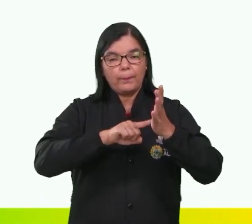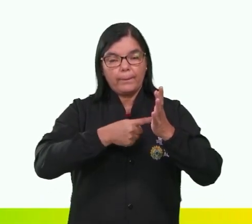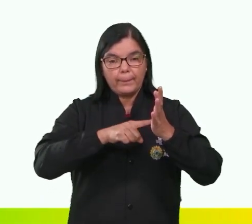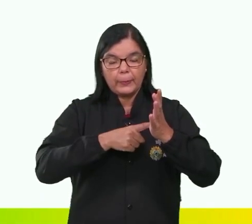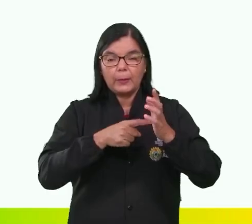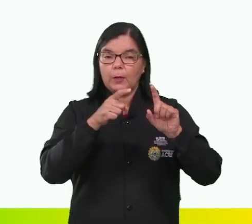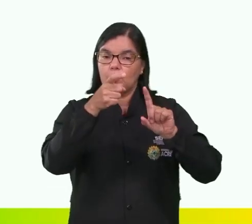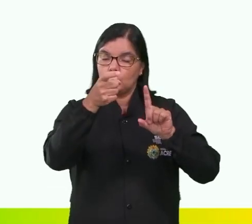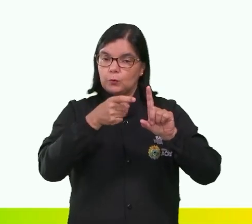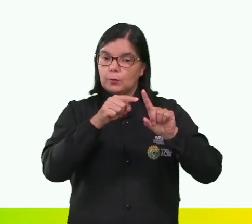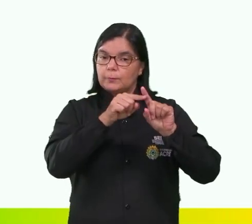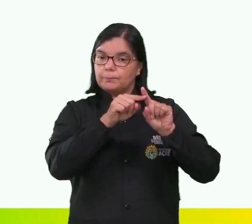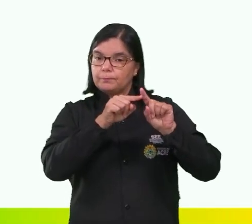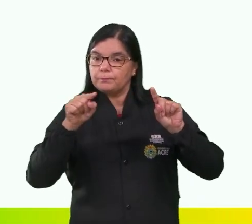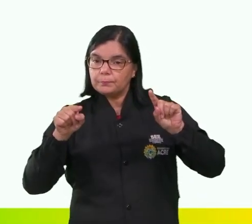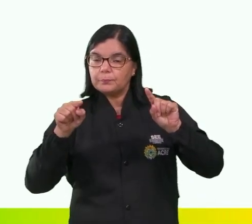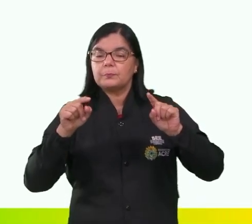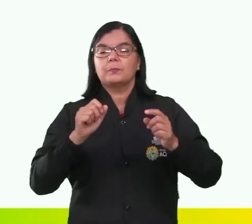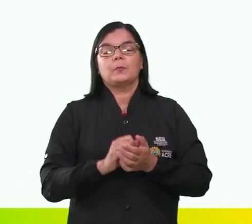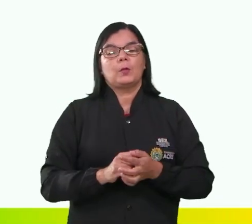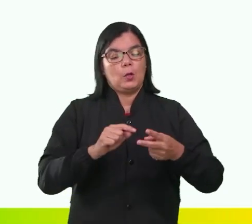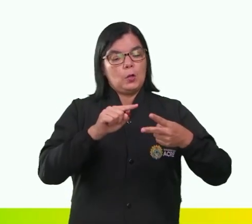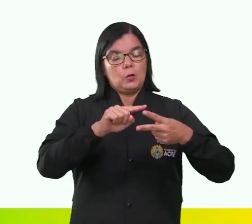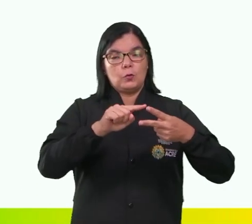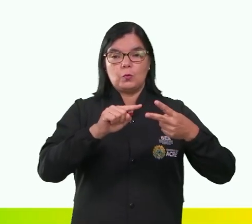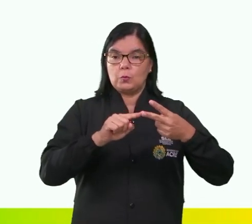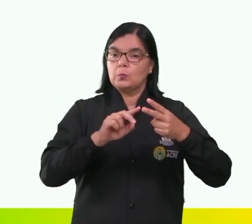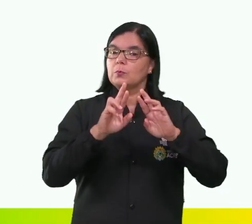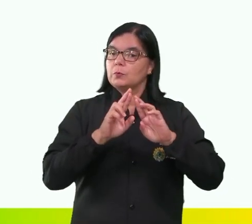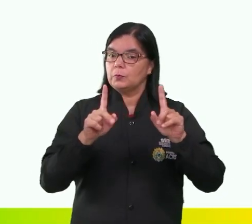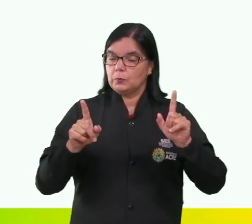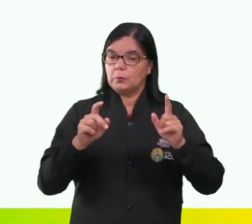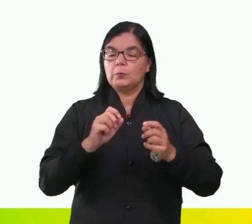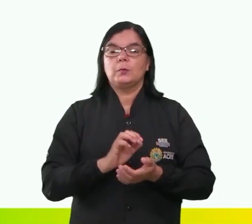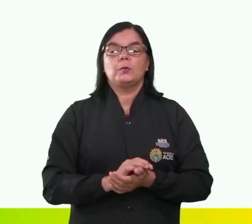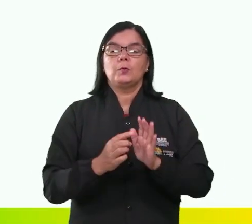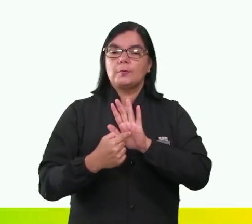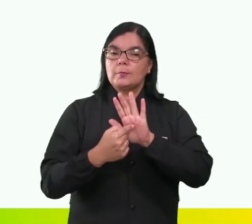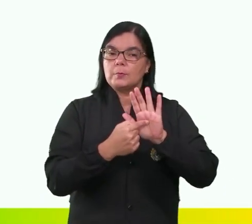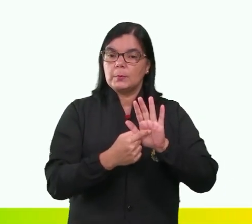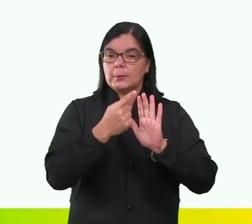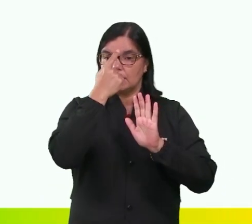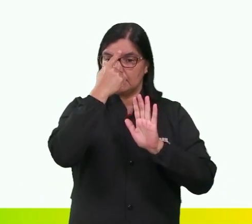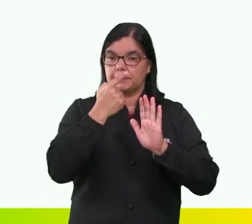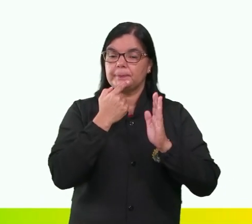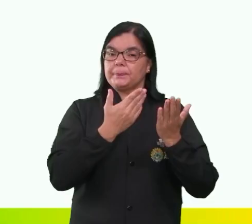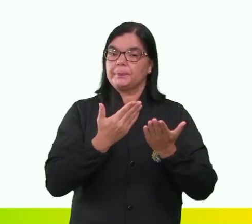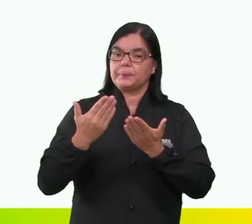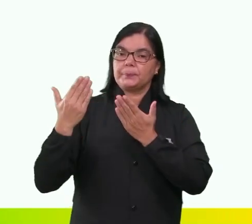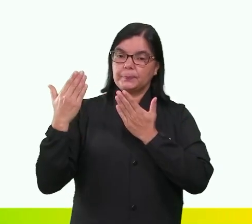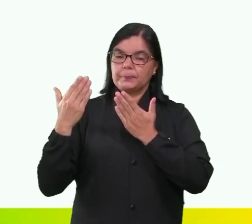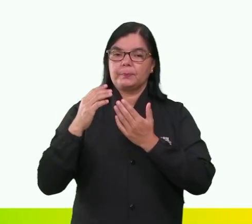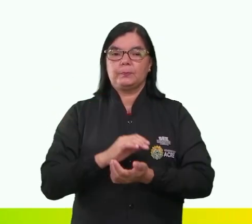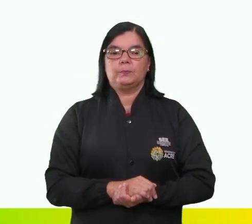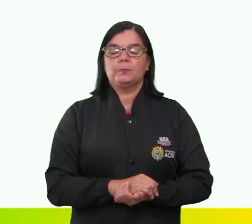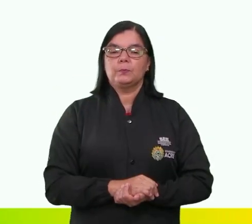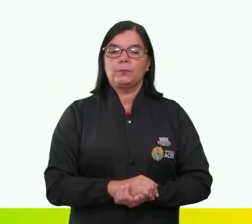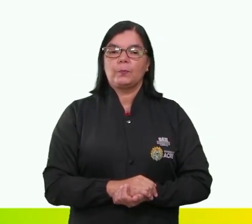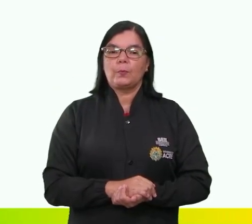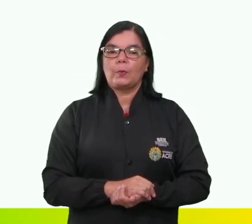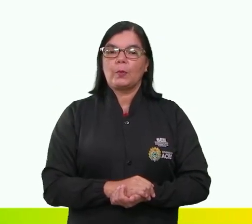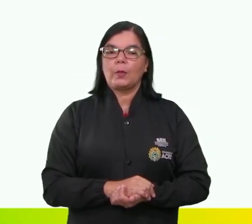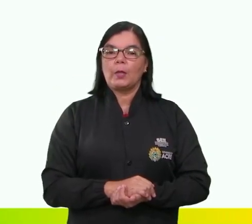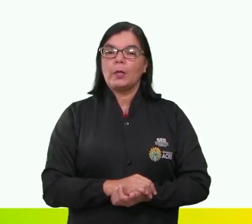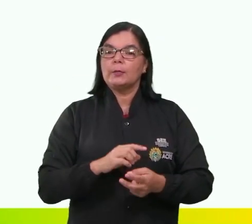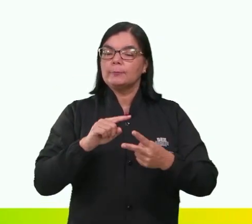eixo x horizontal, em dois pontos distintos, como exibido nas figuras a seguir. Então, nós temos aqui, nesses